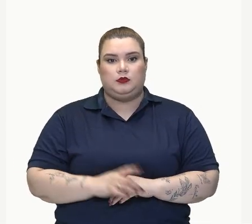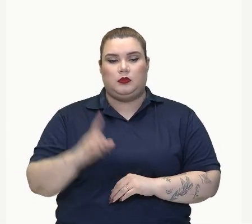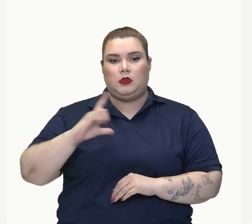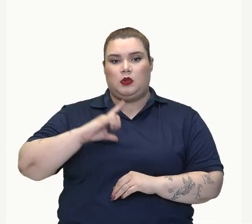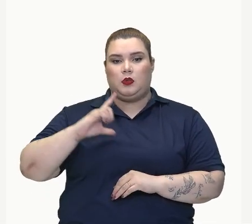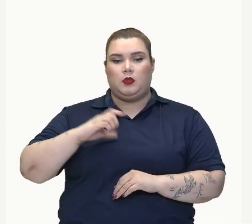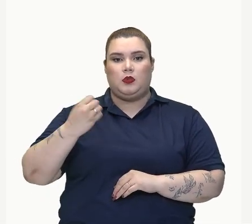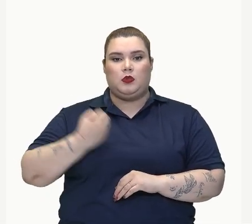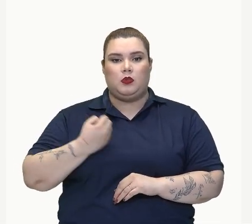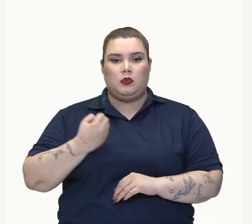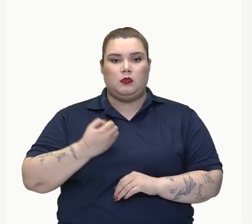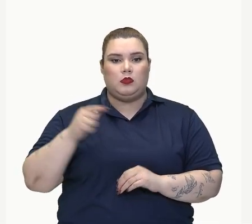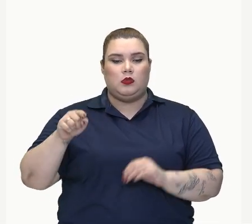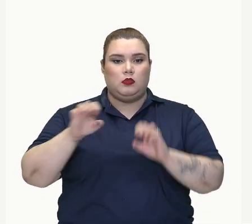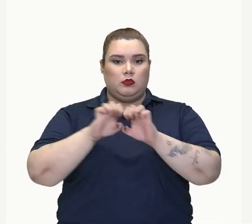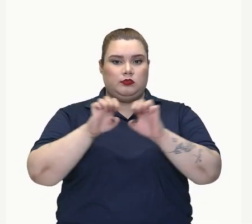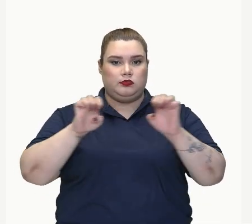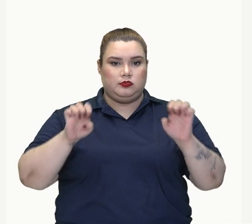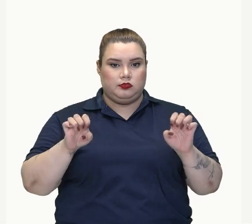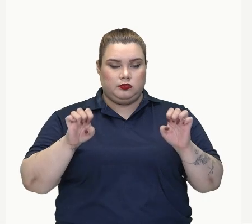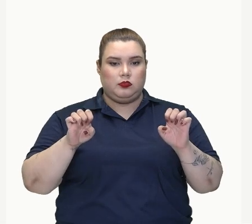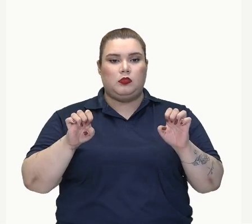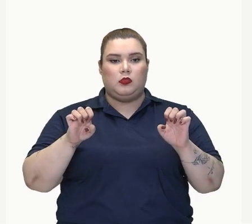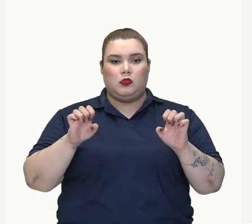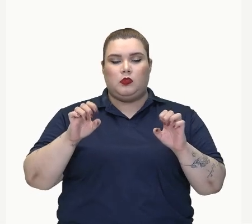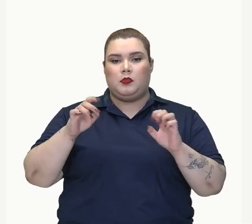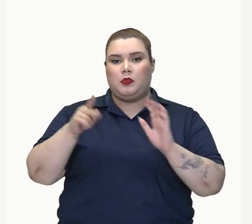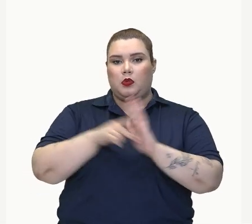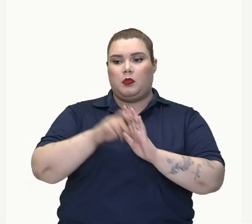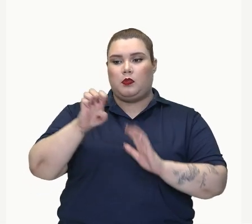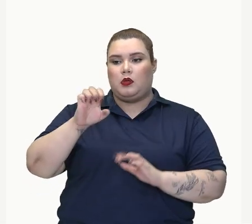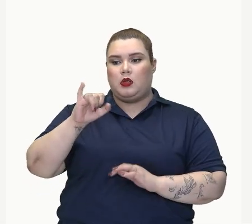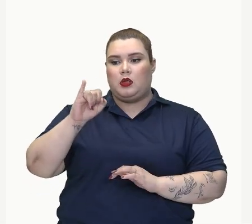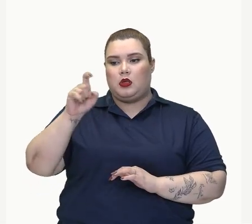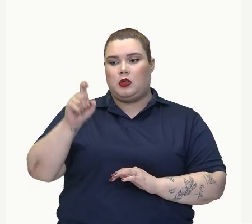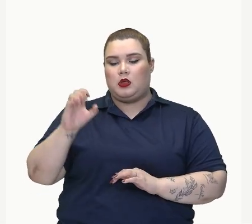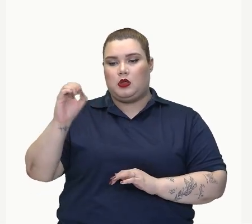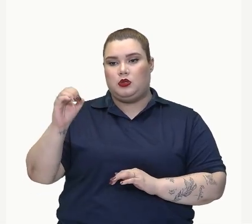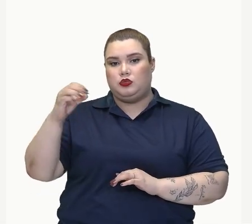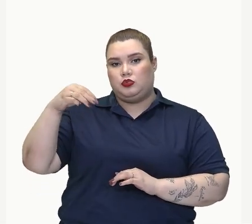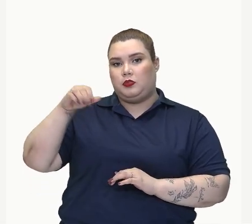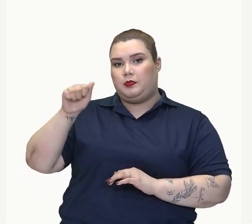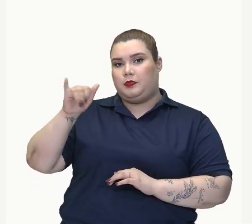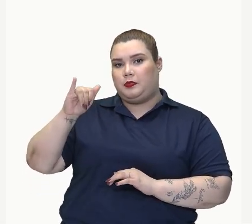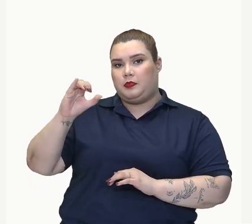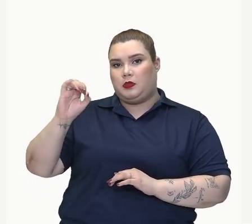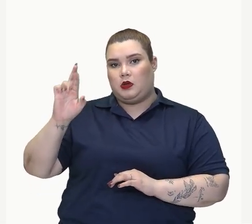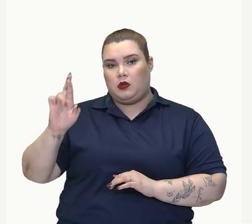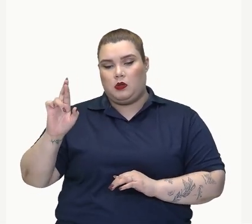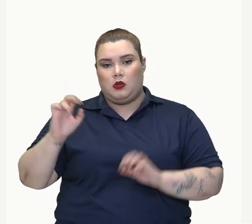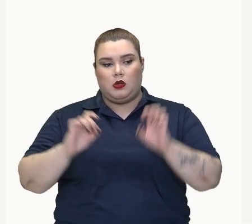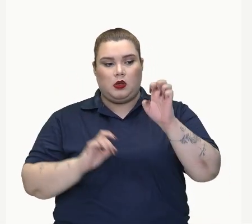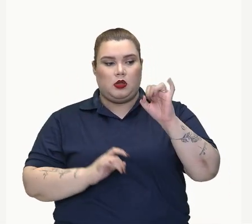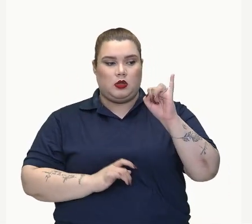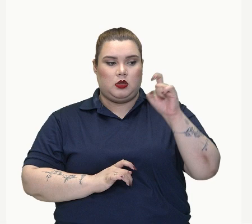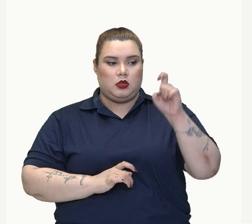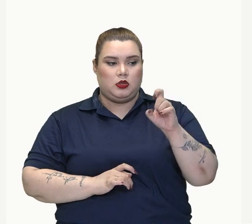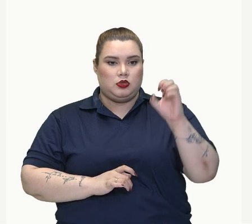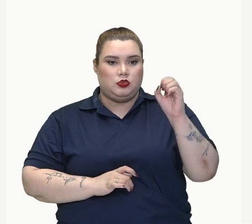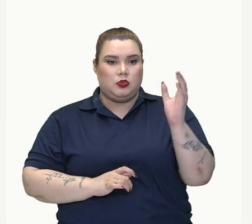valores aí do eixo maior e do eixo menor, né? Nós temos aqui o valor de A,